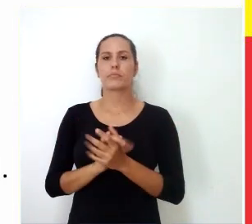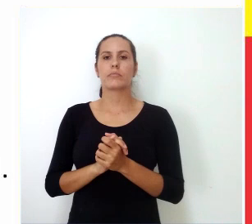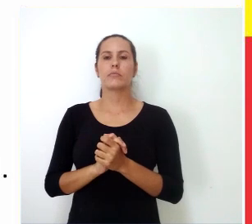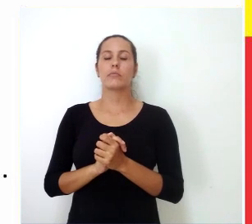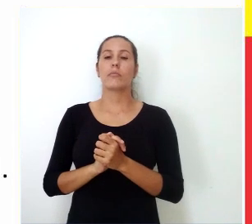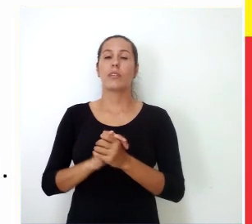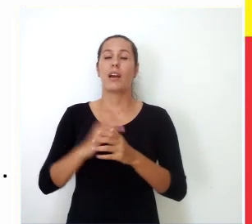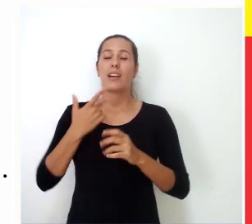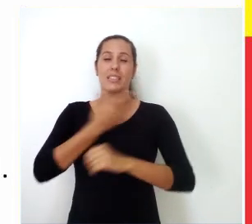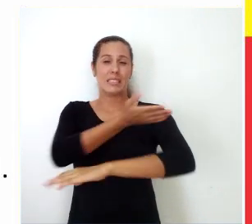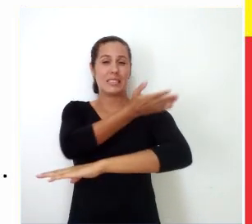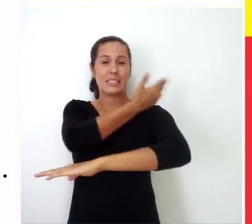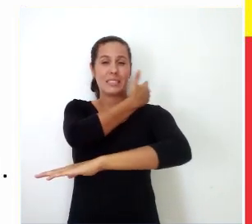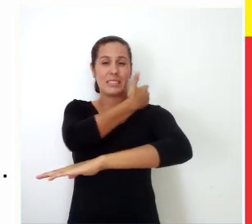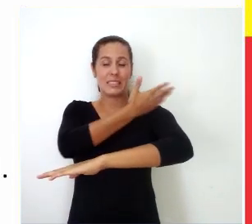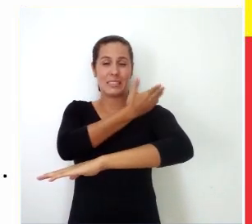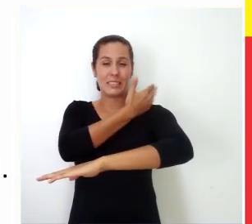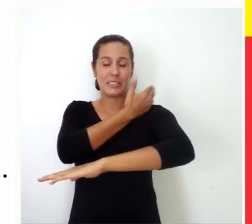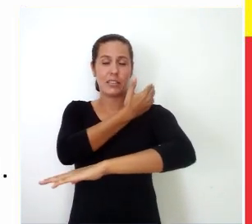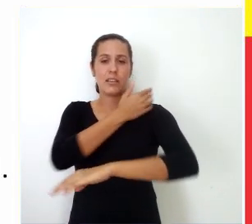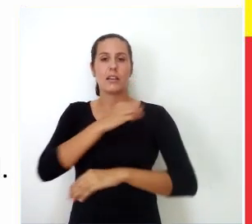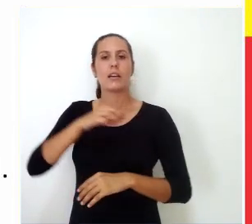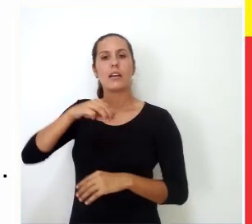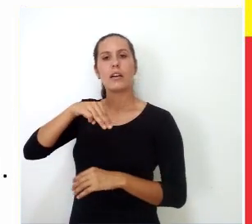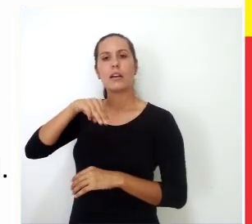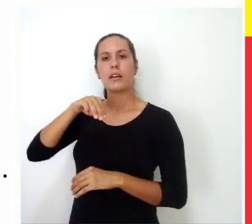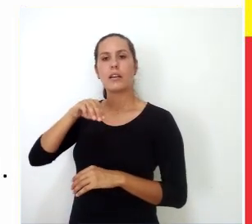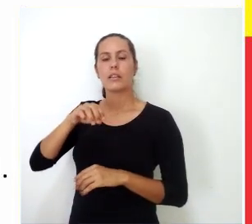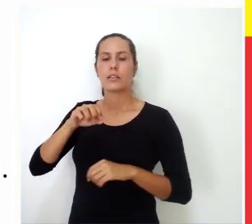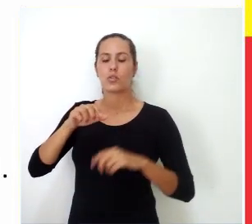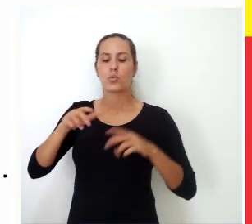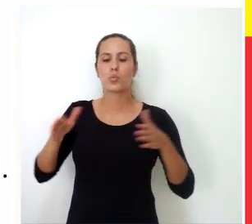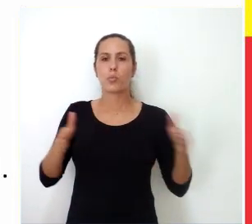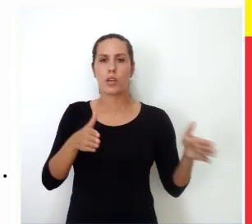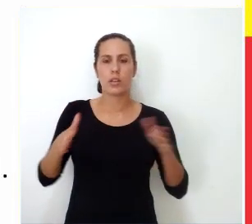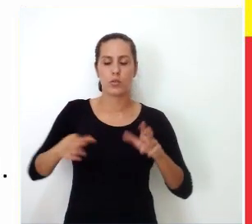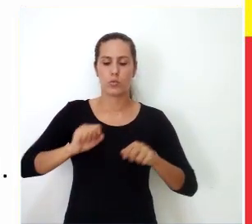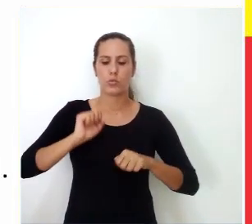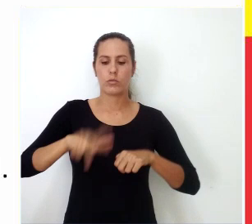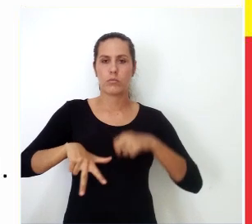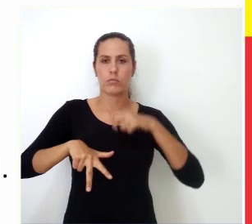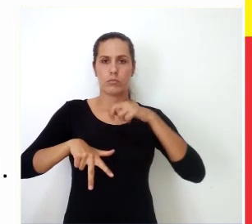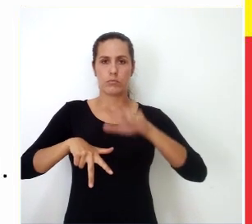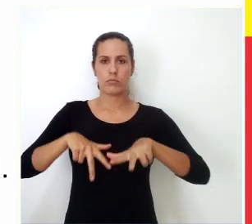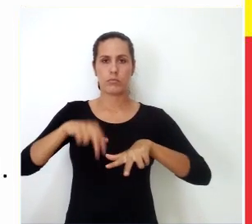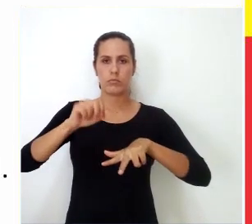era Mesozoica, na era dos dinossaurinhos,